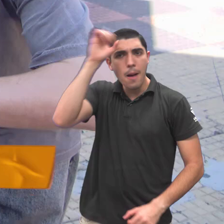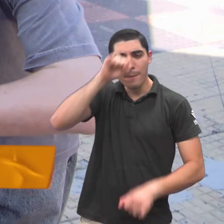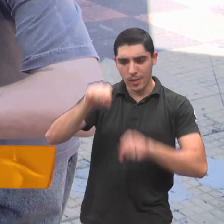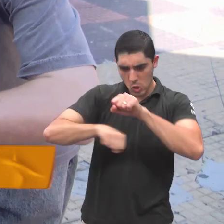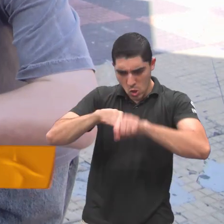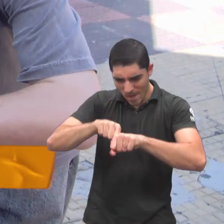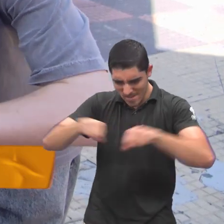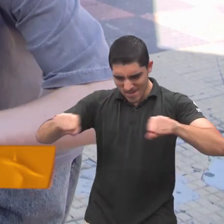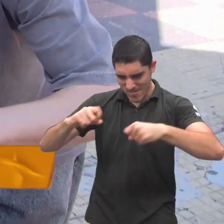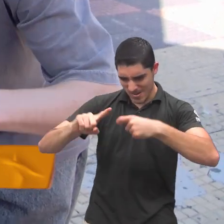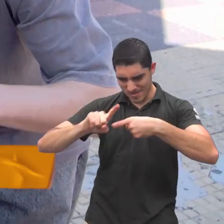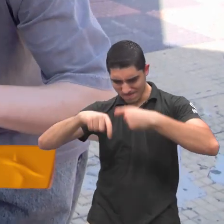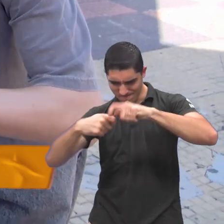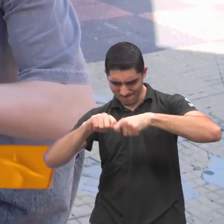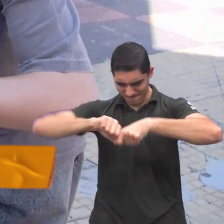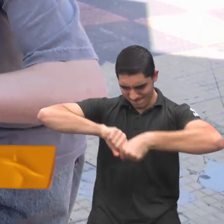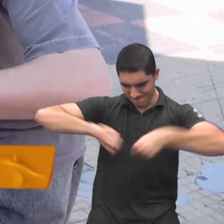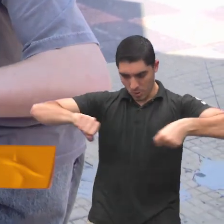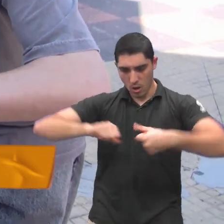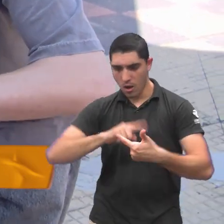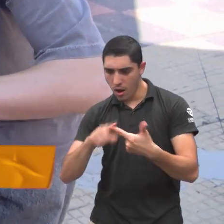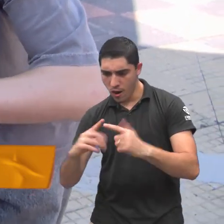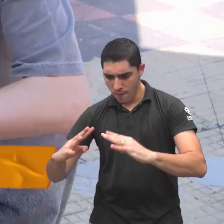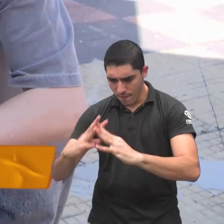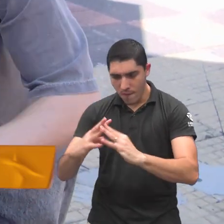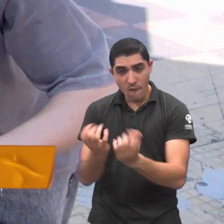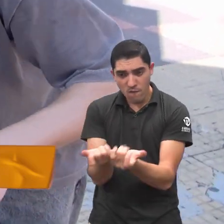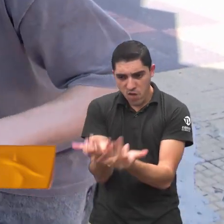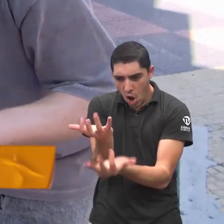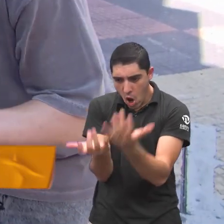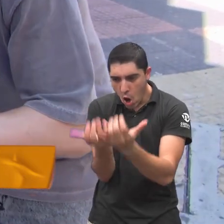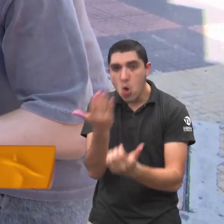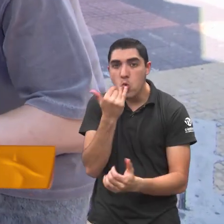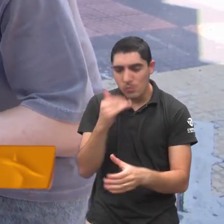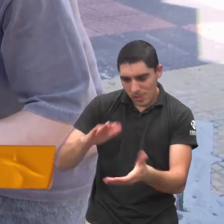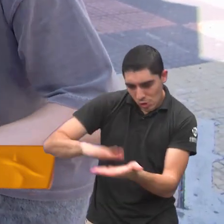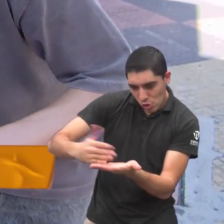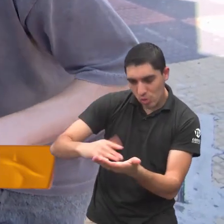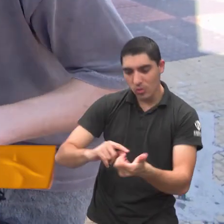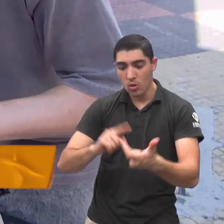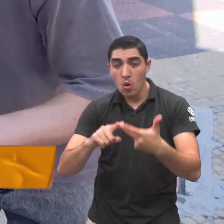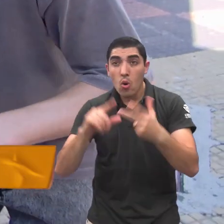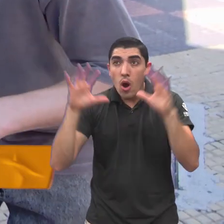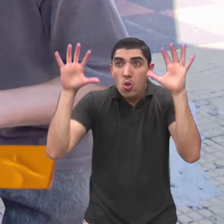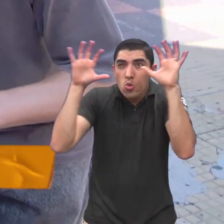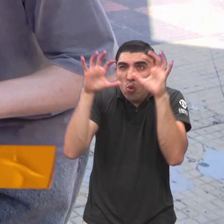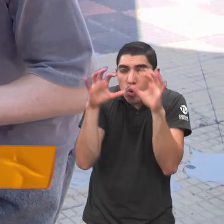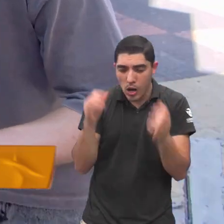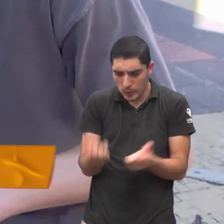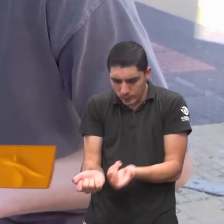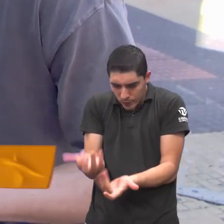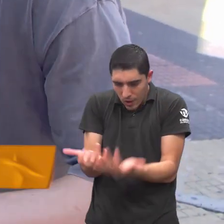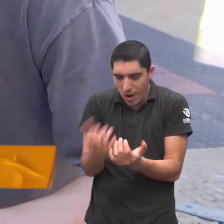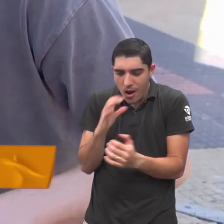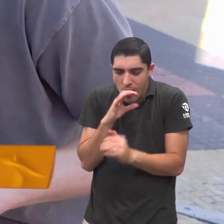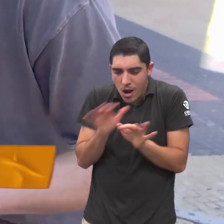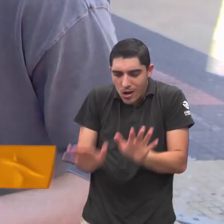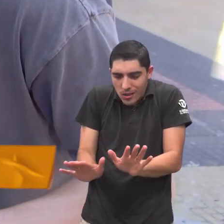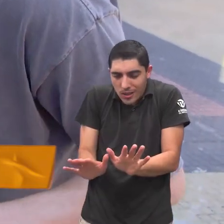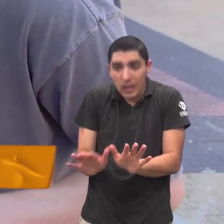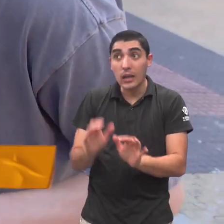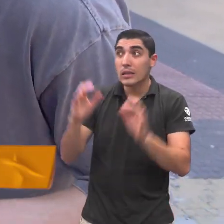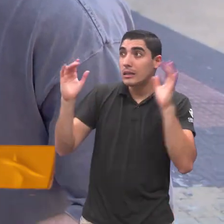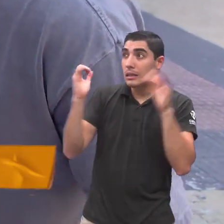a dar nó em corda, a fazer o fogo para fazer a própria comida, ou ficar ali à noite se esquentando, ficar